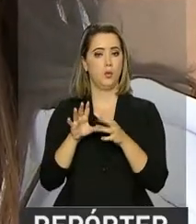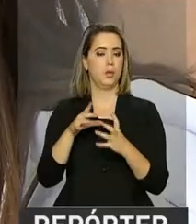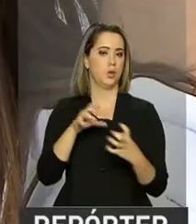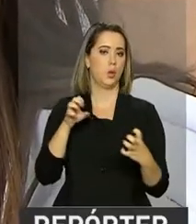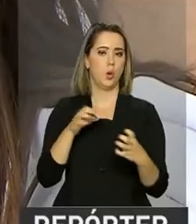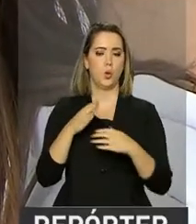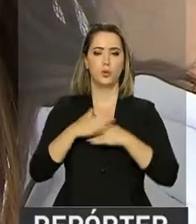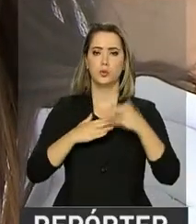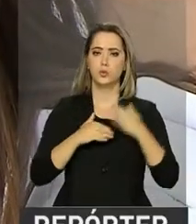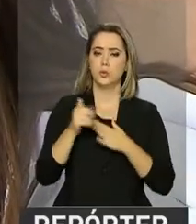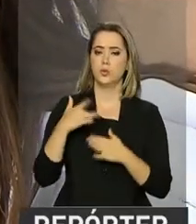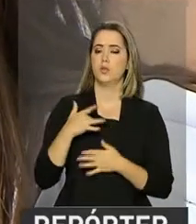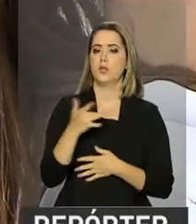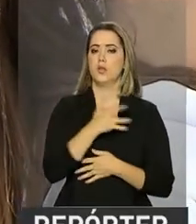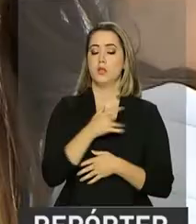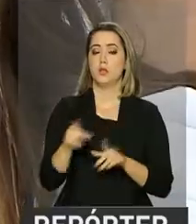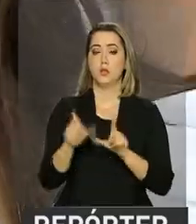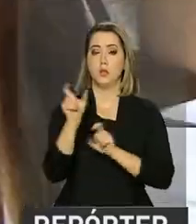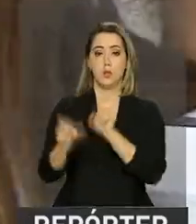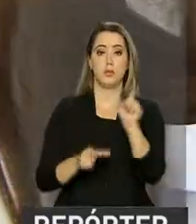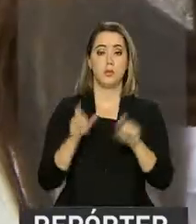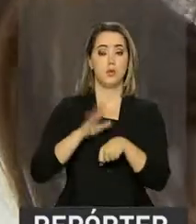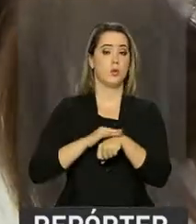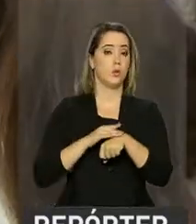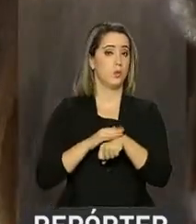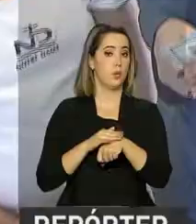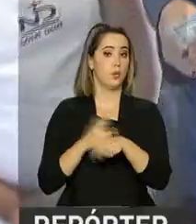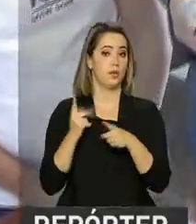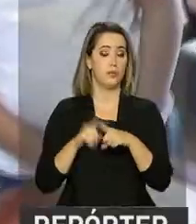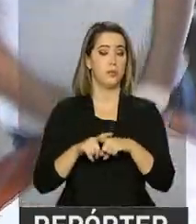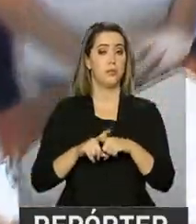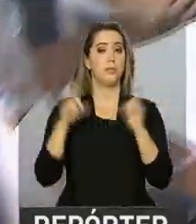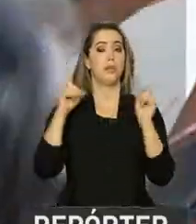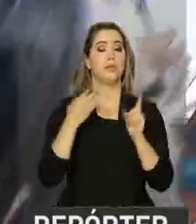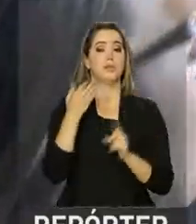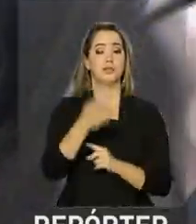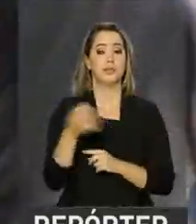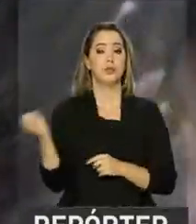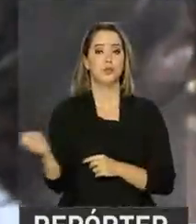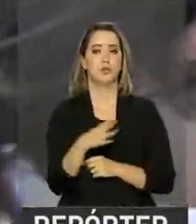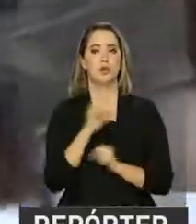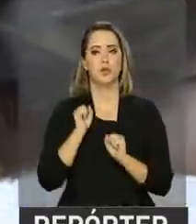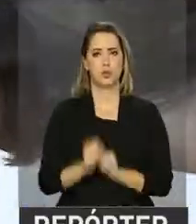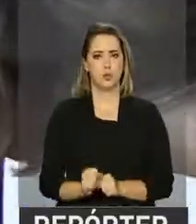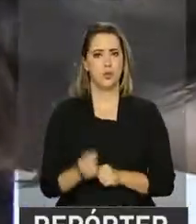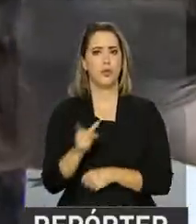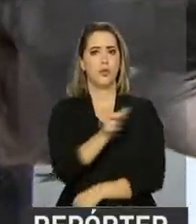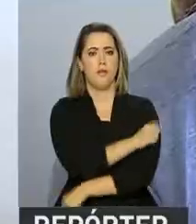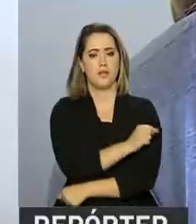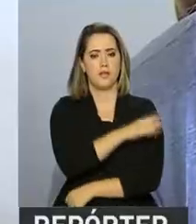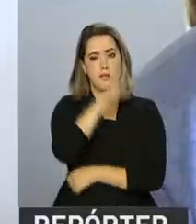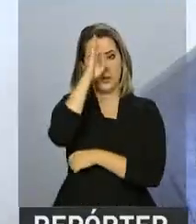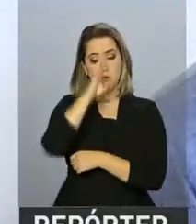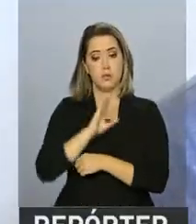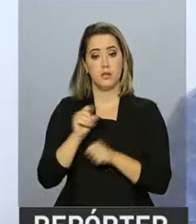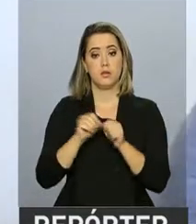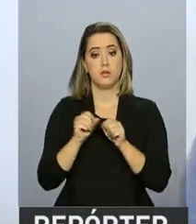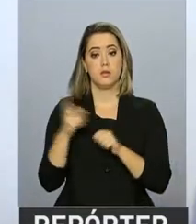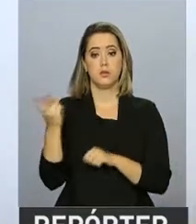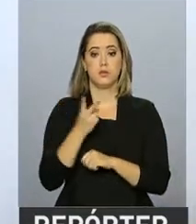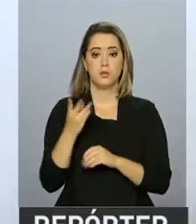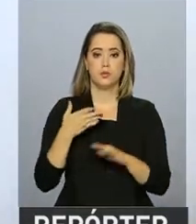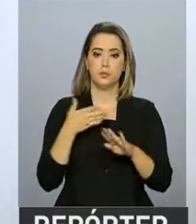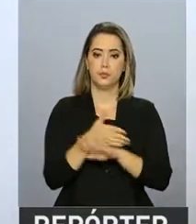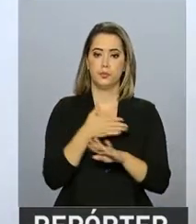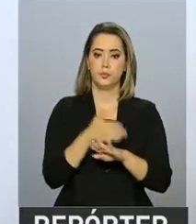profissionais de saúde e pessoas com doenças crônicas a novidade de poder se vacinar de graça fez com que as duas fossem